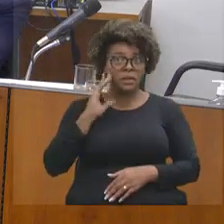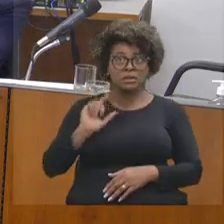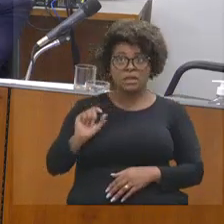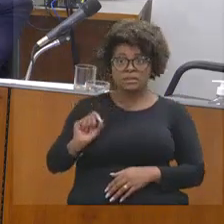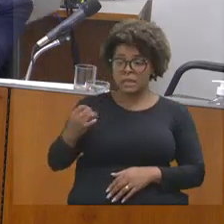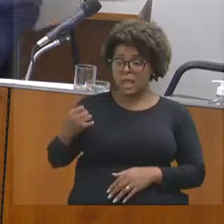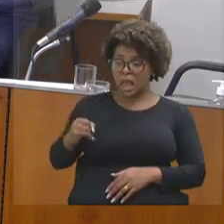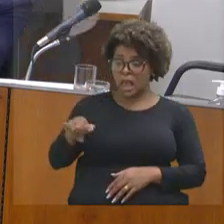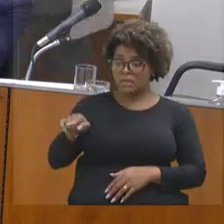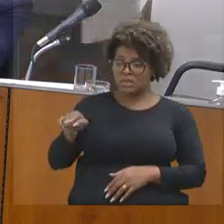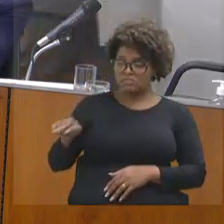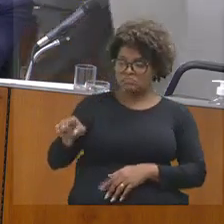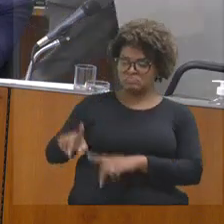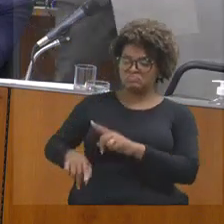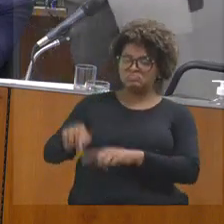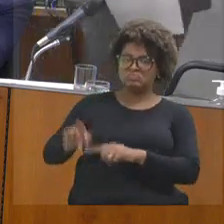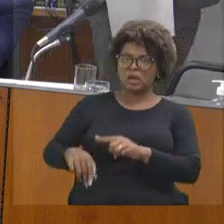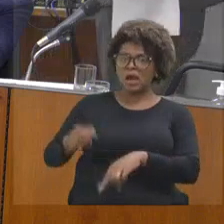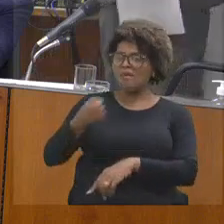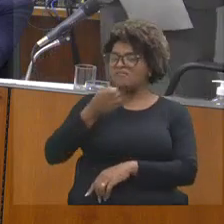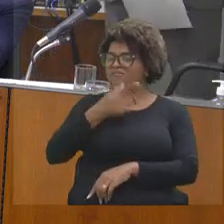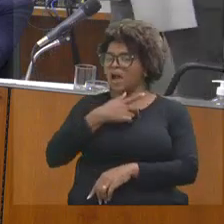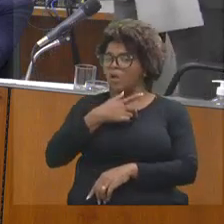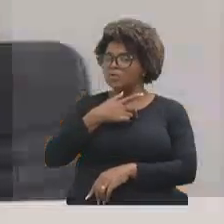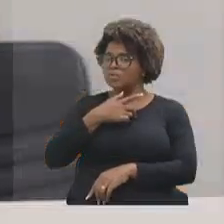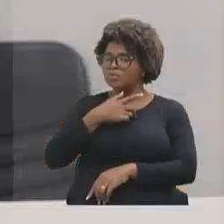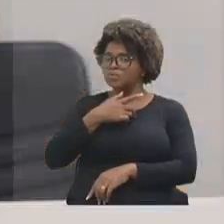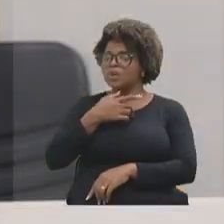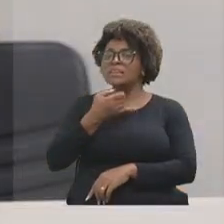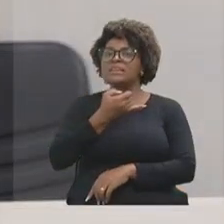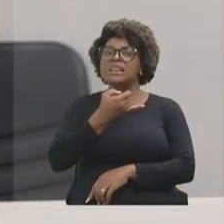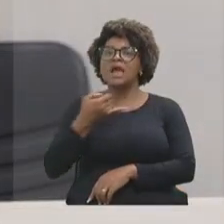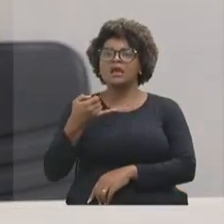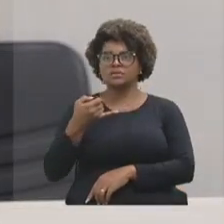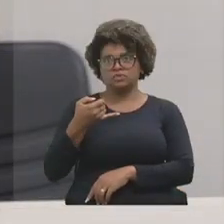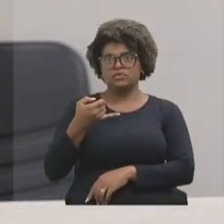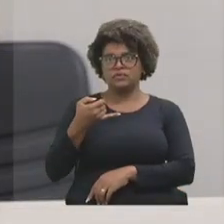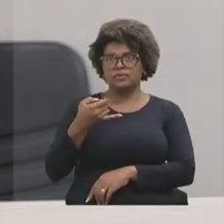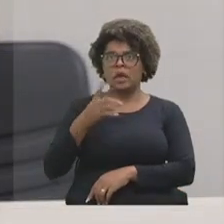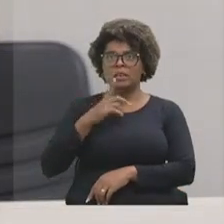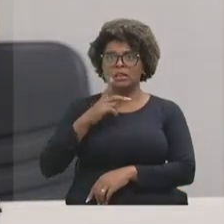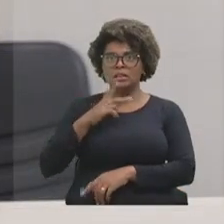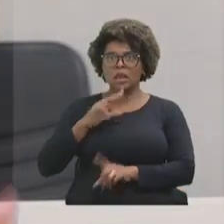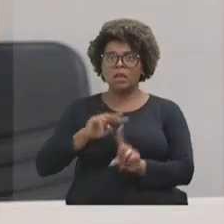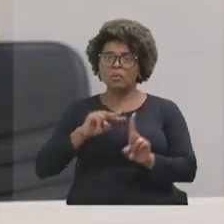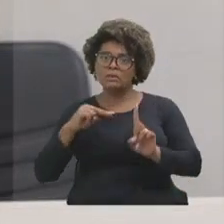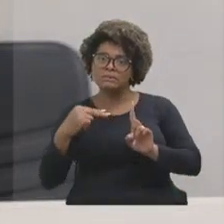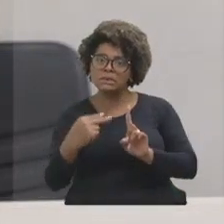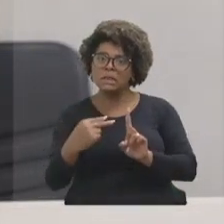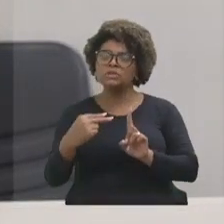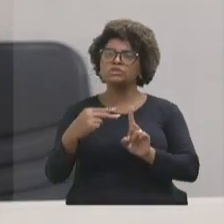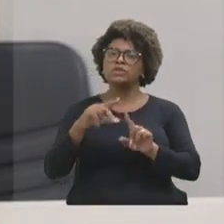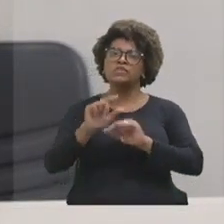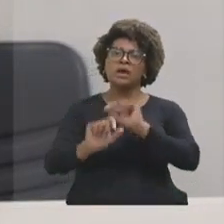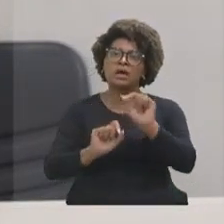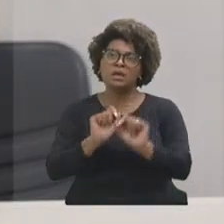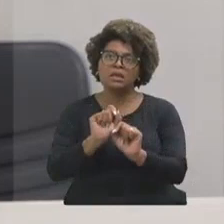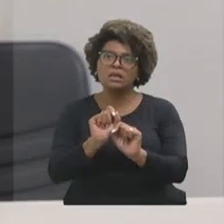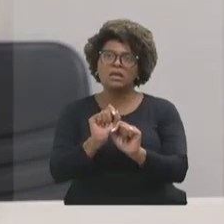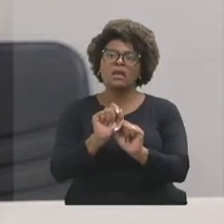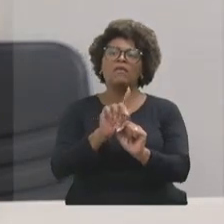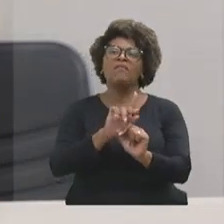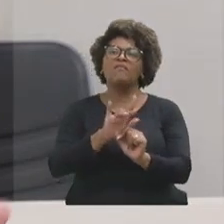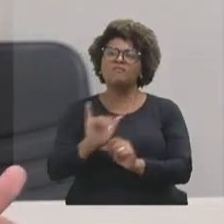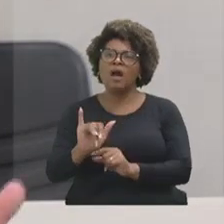mamógrafo pode estar dando falso negativo E aí a gente tem uma expectativa de renovar o nosso Parque